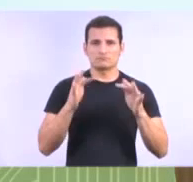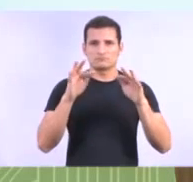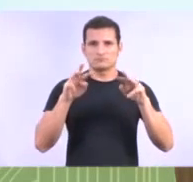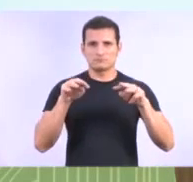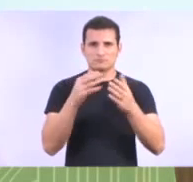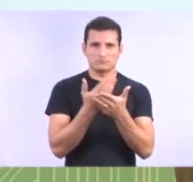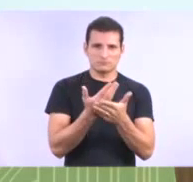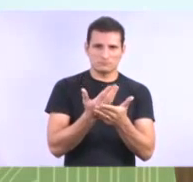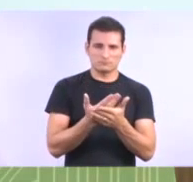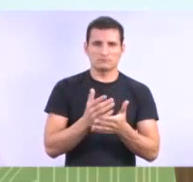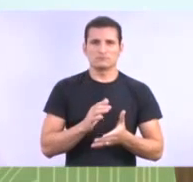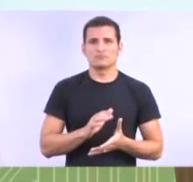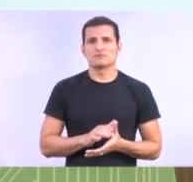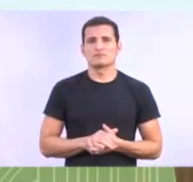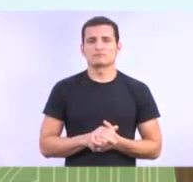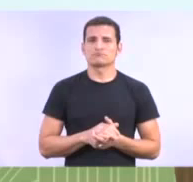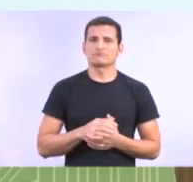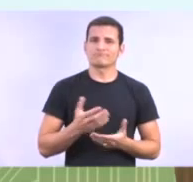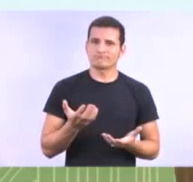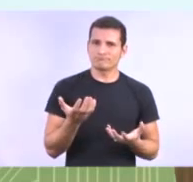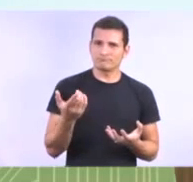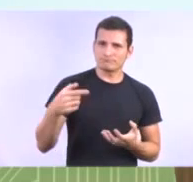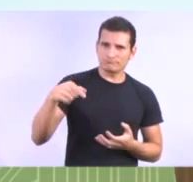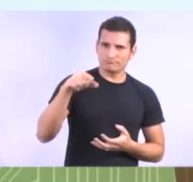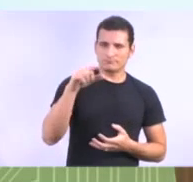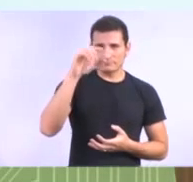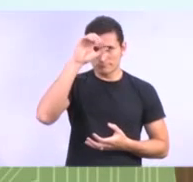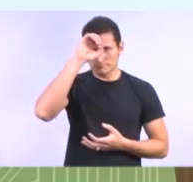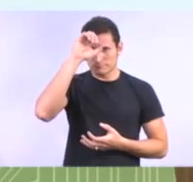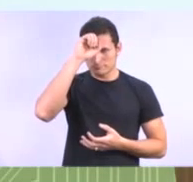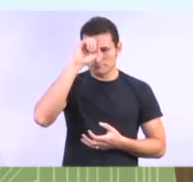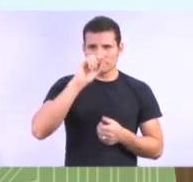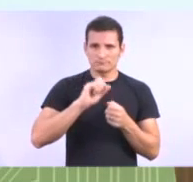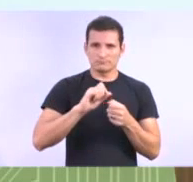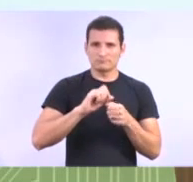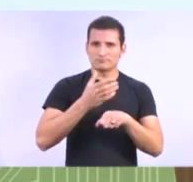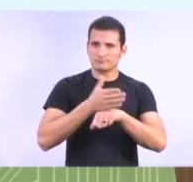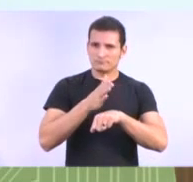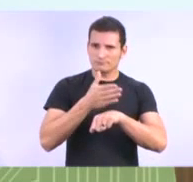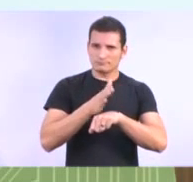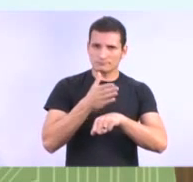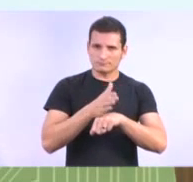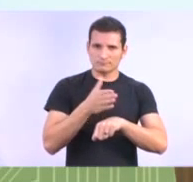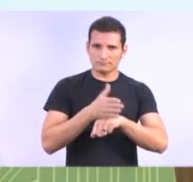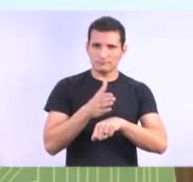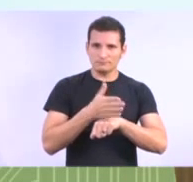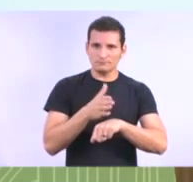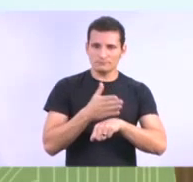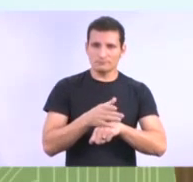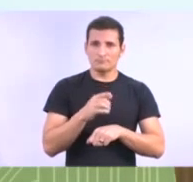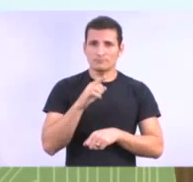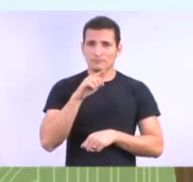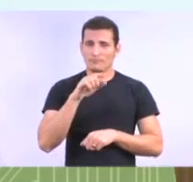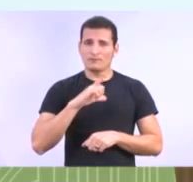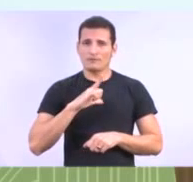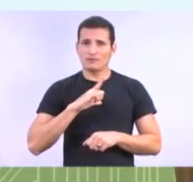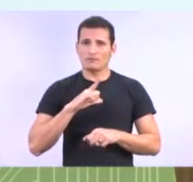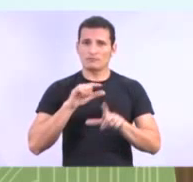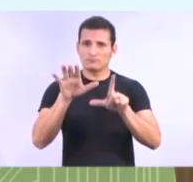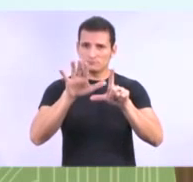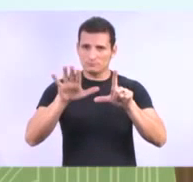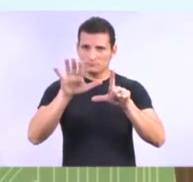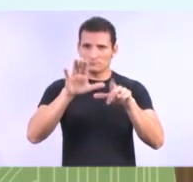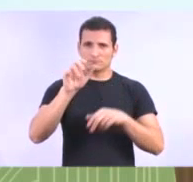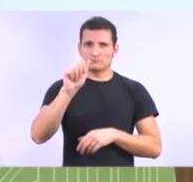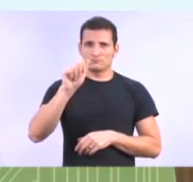aula, espero que vocês tenham aprendido bastante, façam as atividades aí que estão no AVA, participem conosco, mandem as